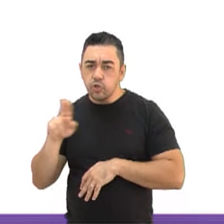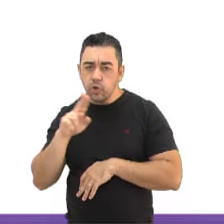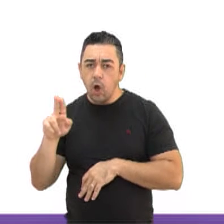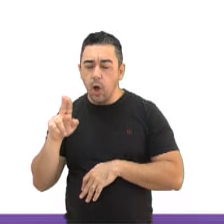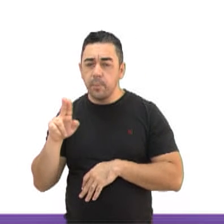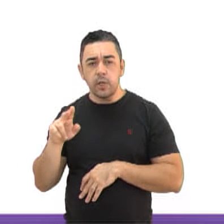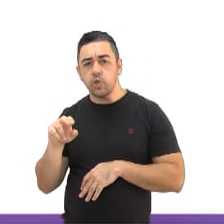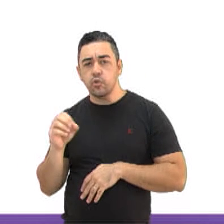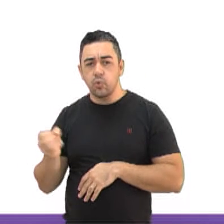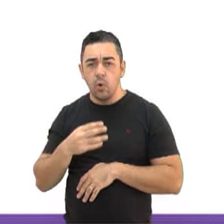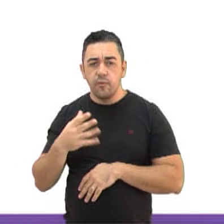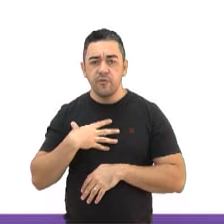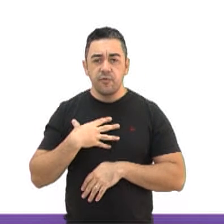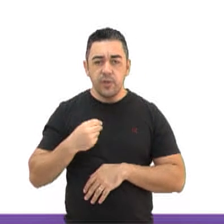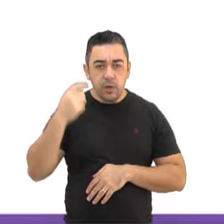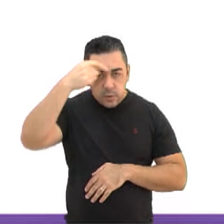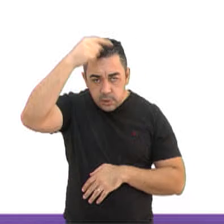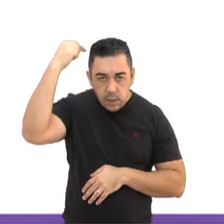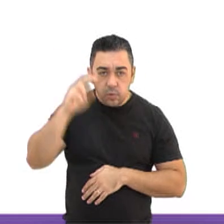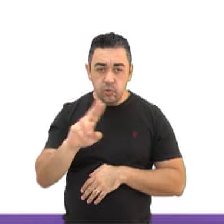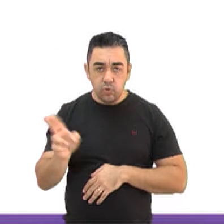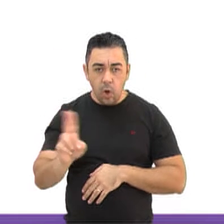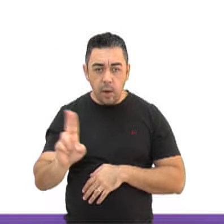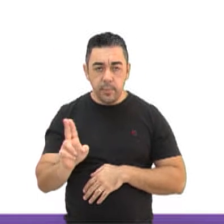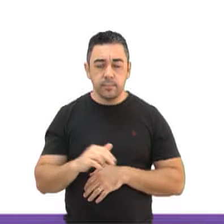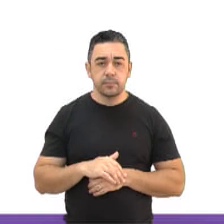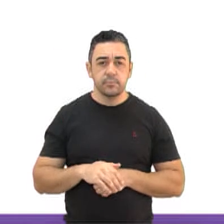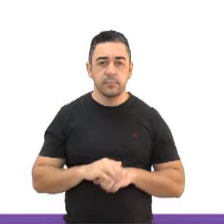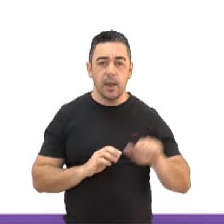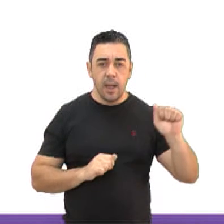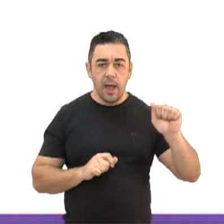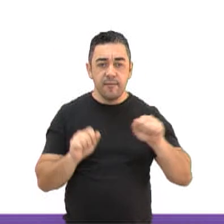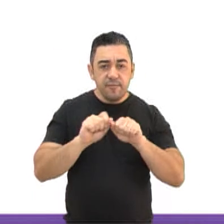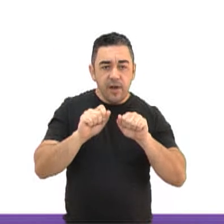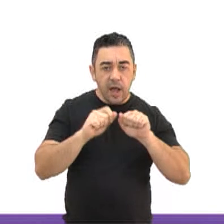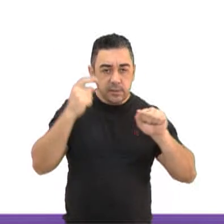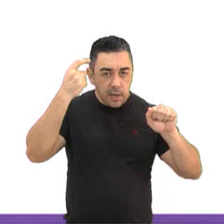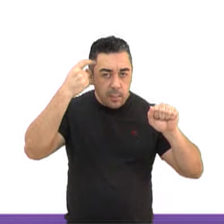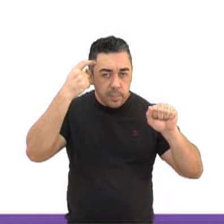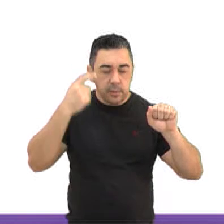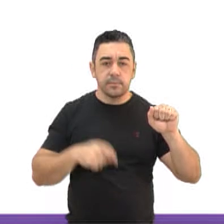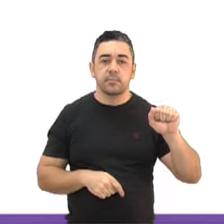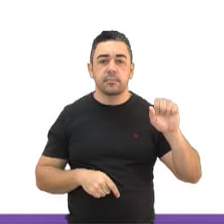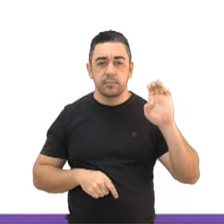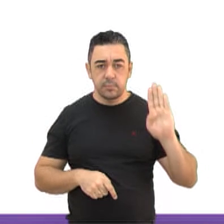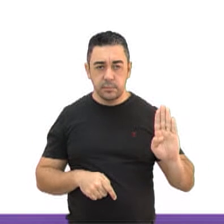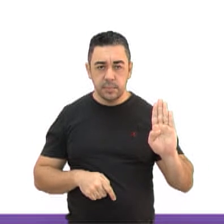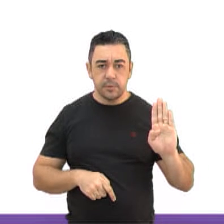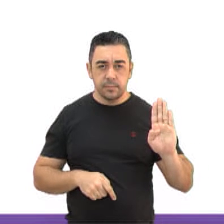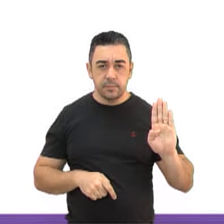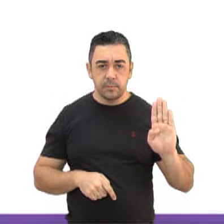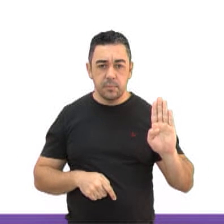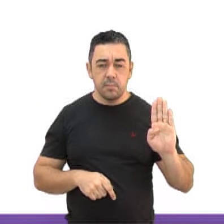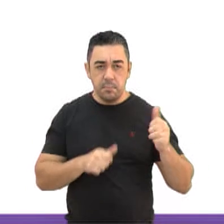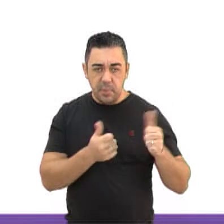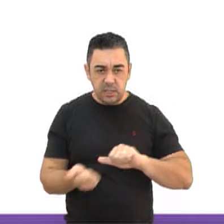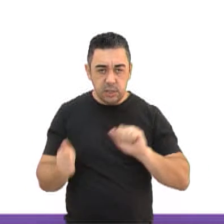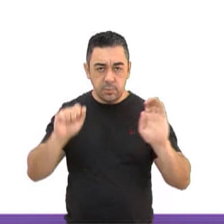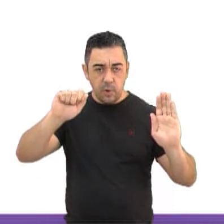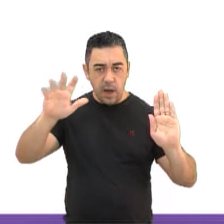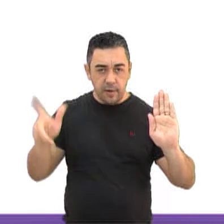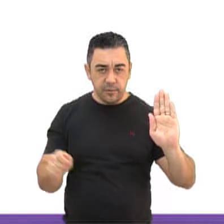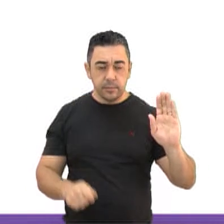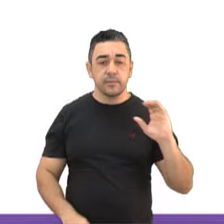nome como filho de santo, é chamado A. Feitura de cabeça. B. Batismo afro.